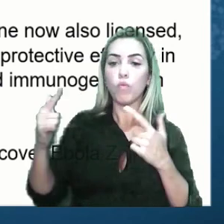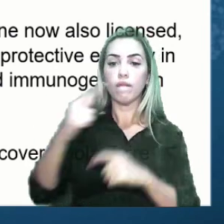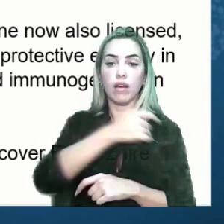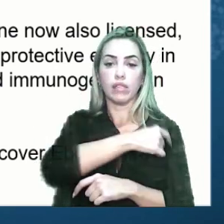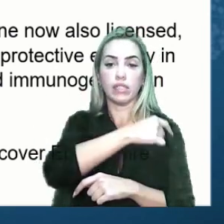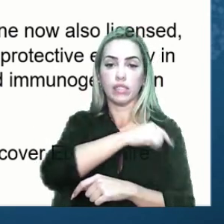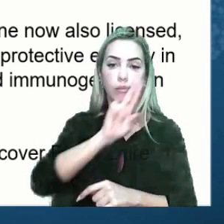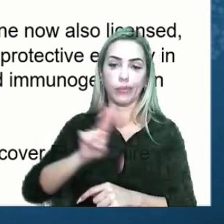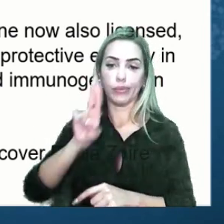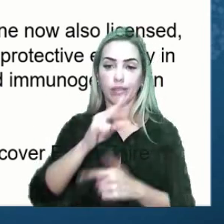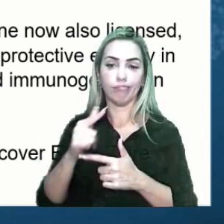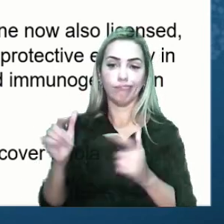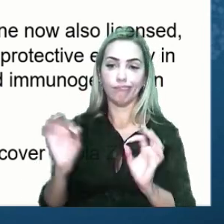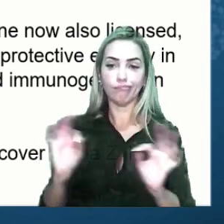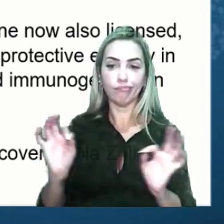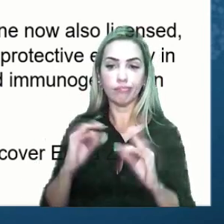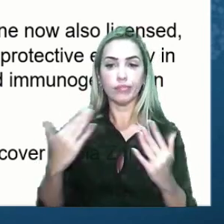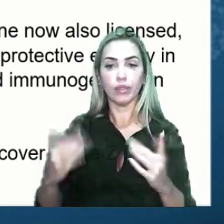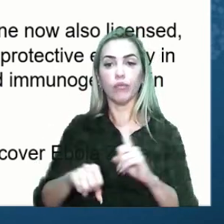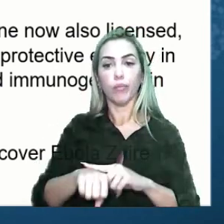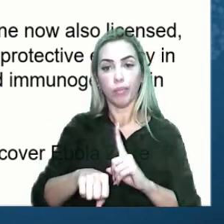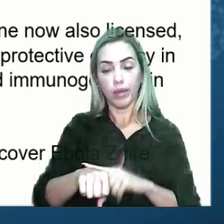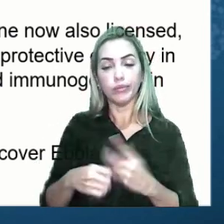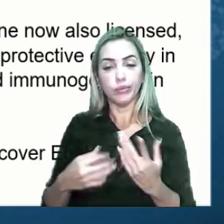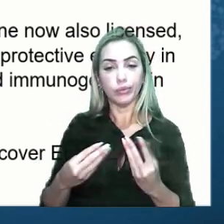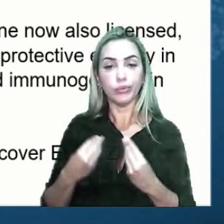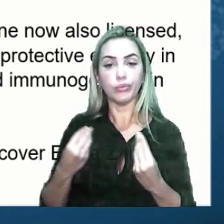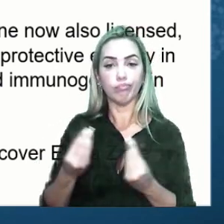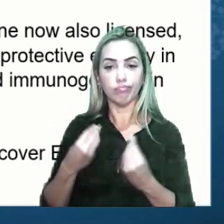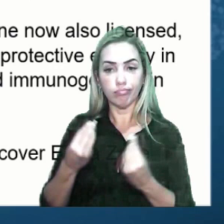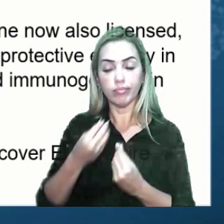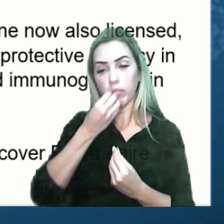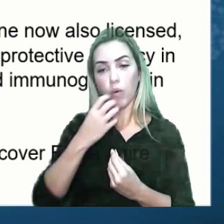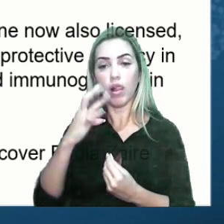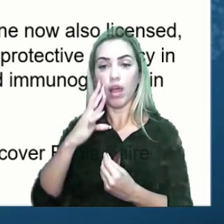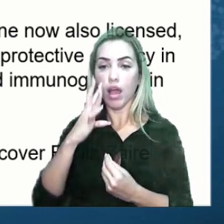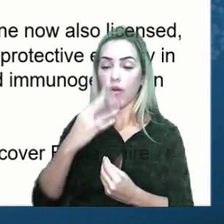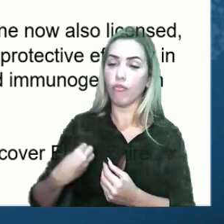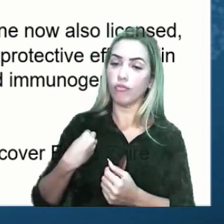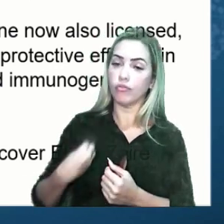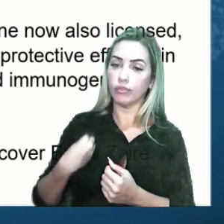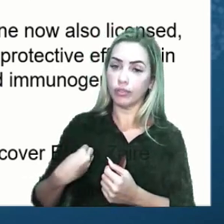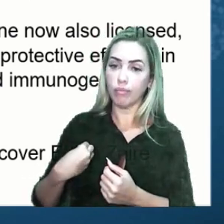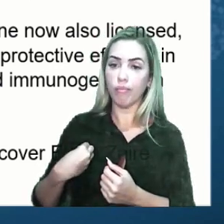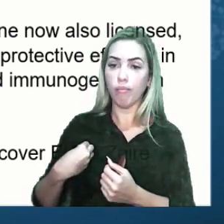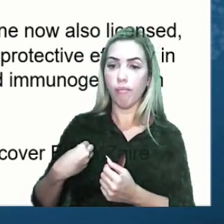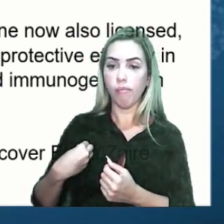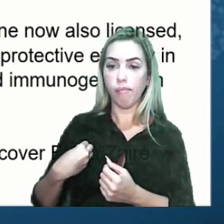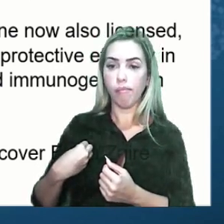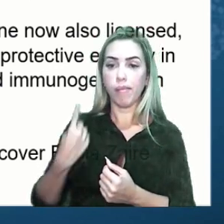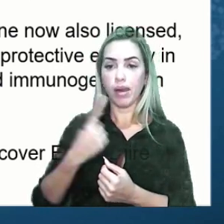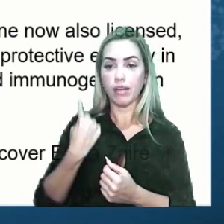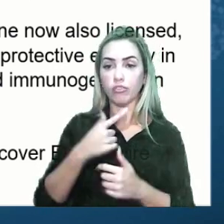ser utilizada. E foi um momento muito bacana de viver e a gente